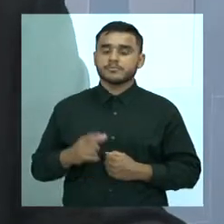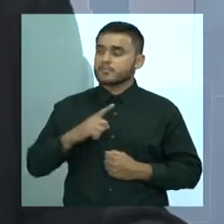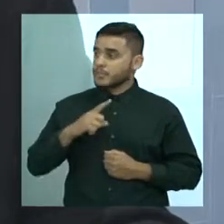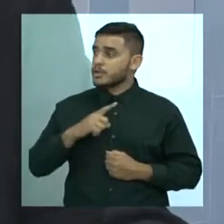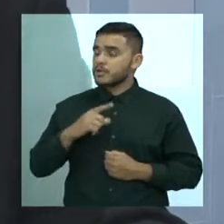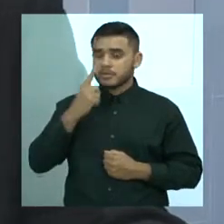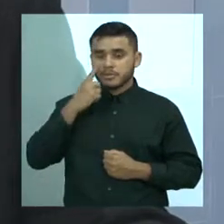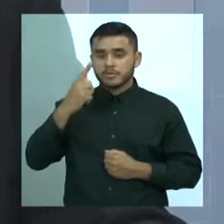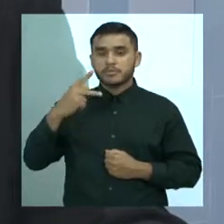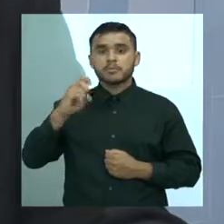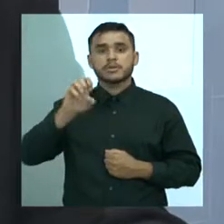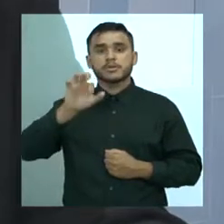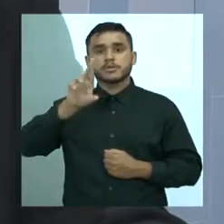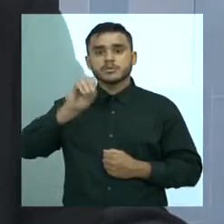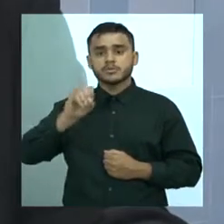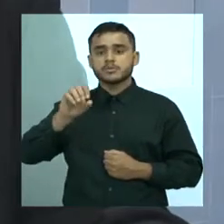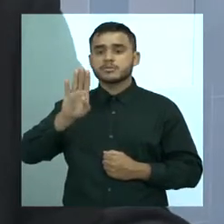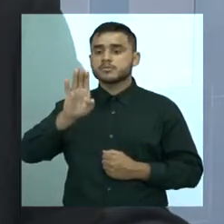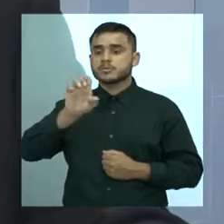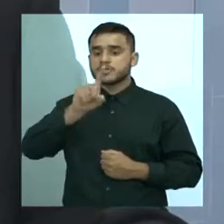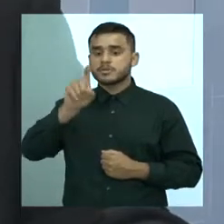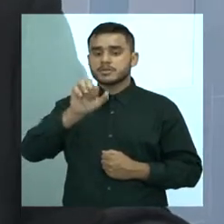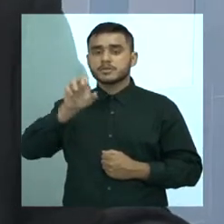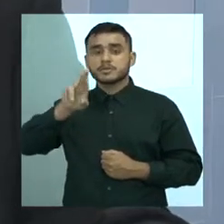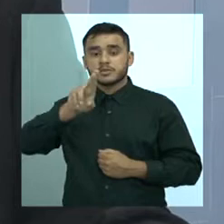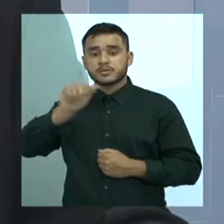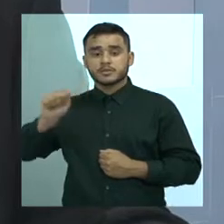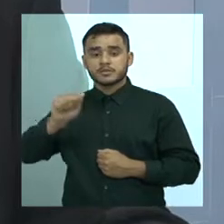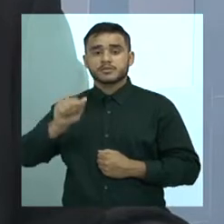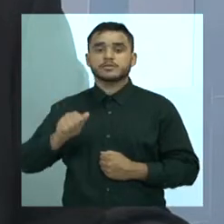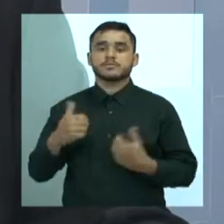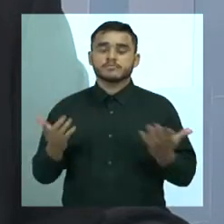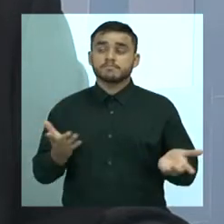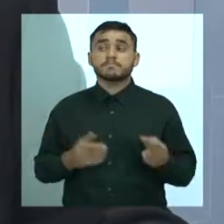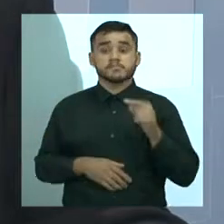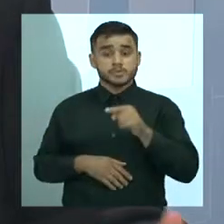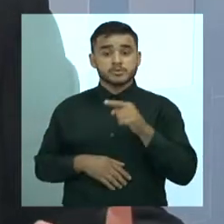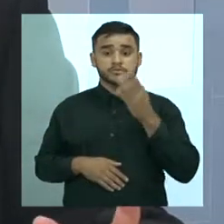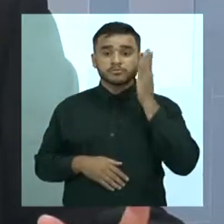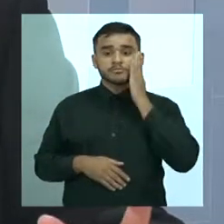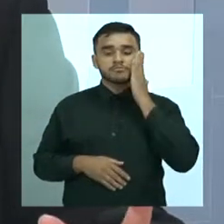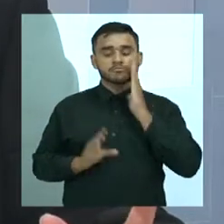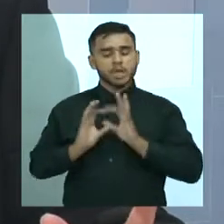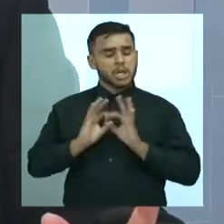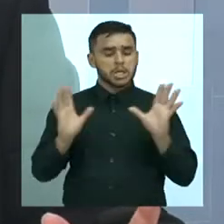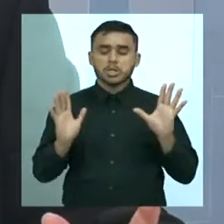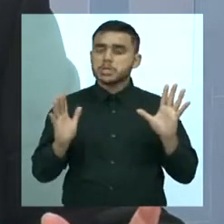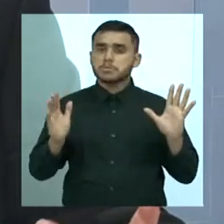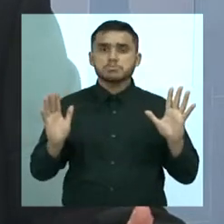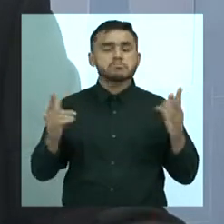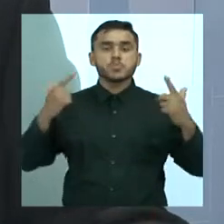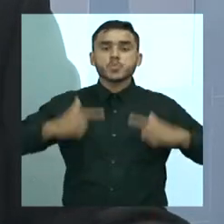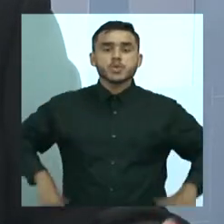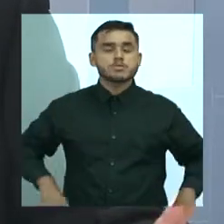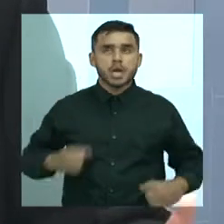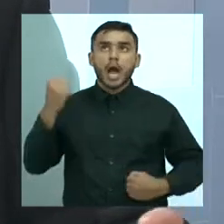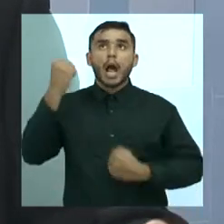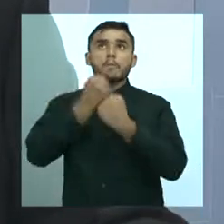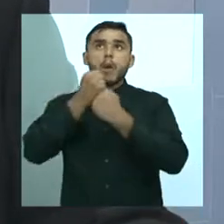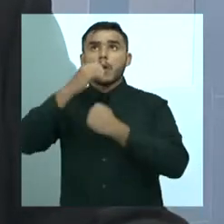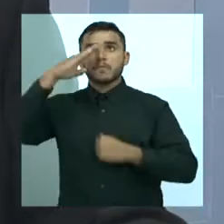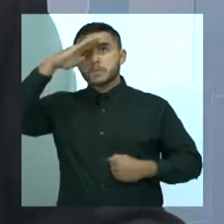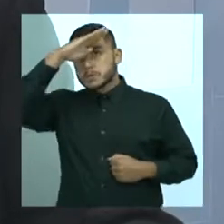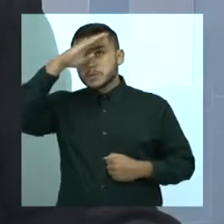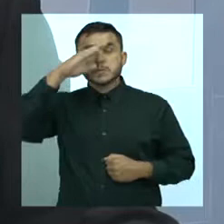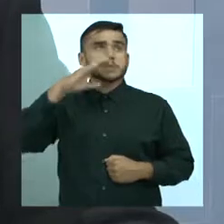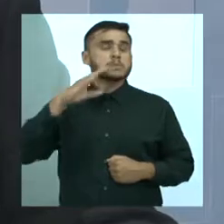Bezerra. Para mim, aqui demonstra uma certa independência. Eu acho que desde